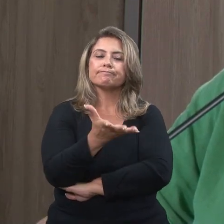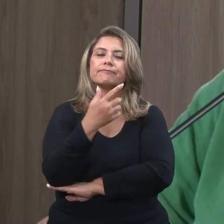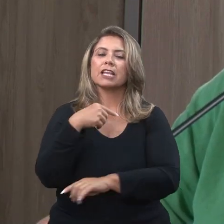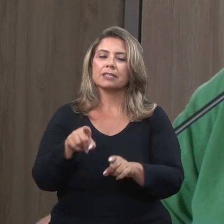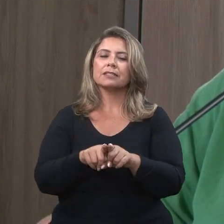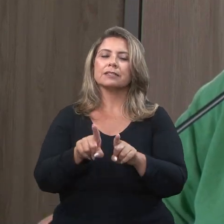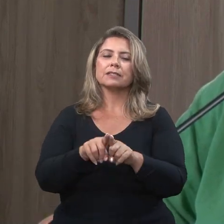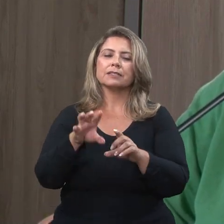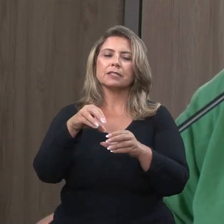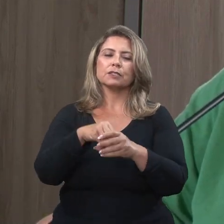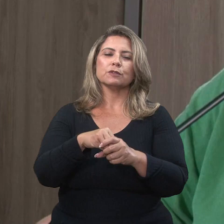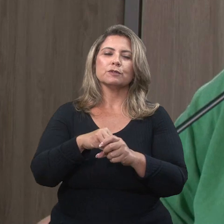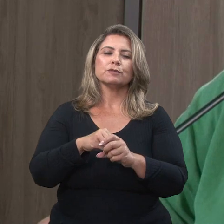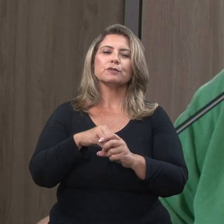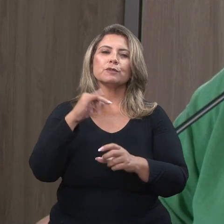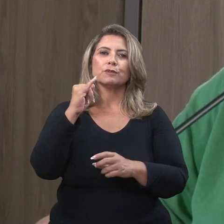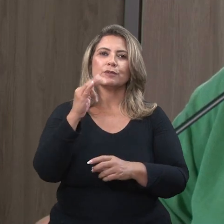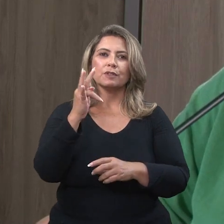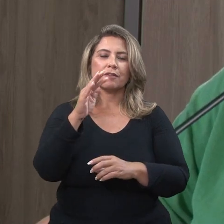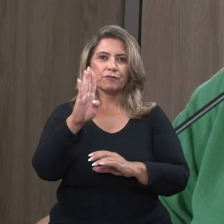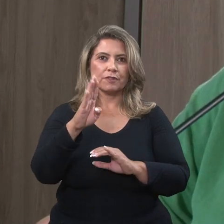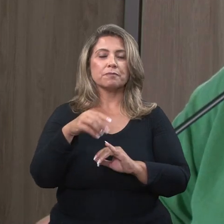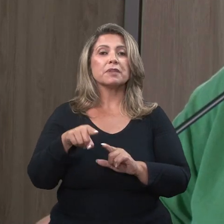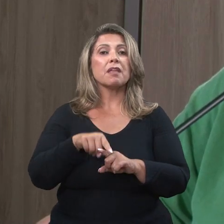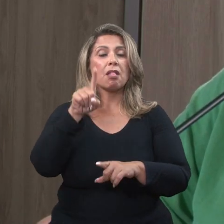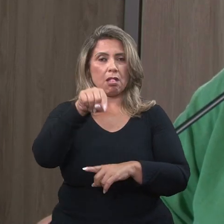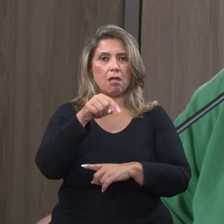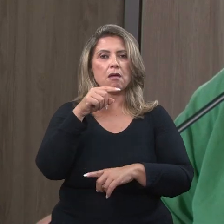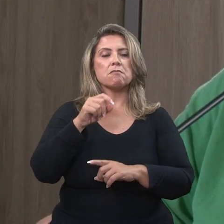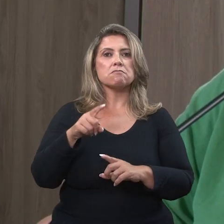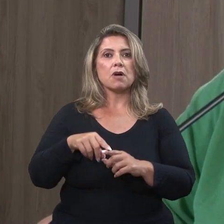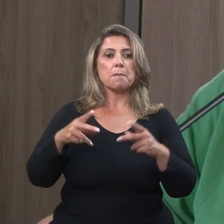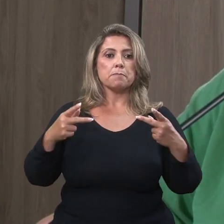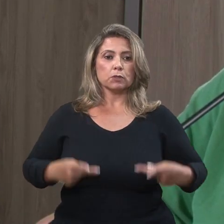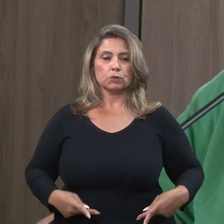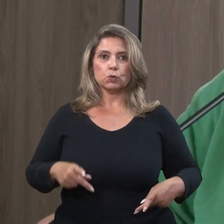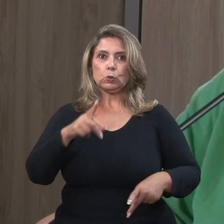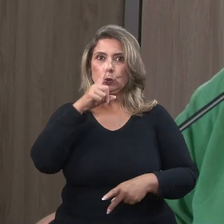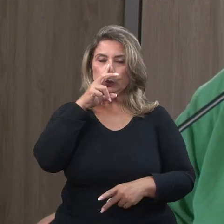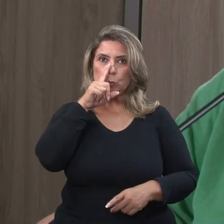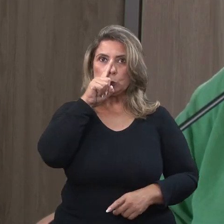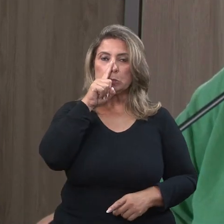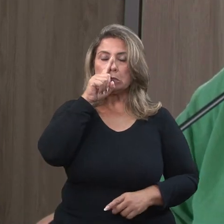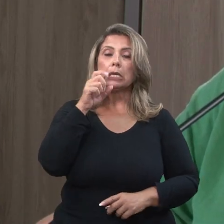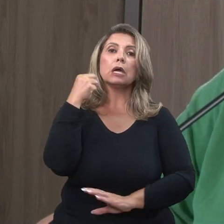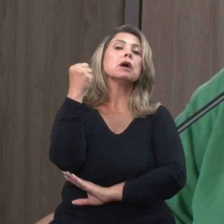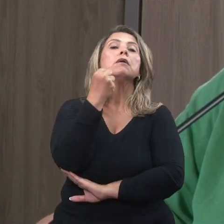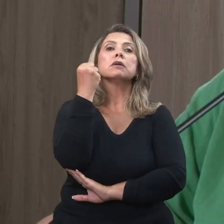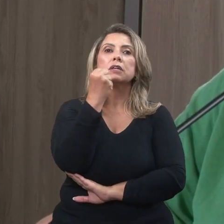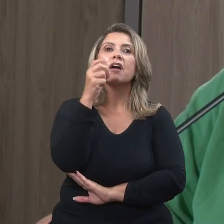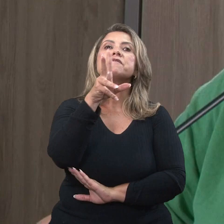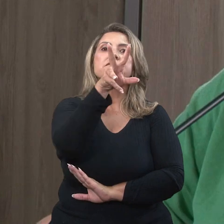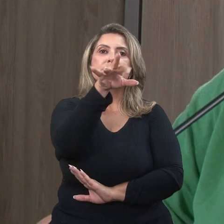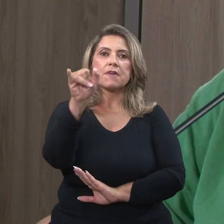nossa instituição aqui. Então, são condutas graves, parta de onde partir, vai